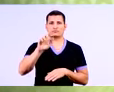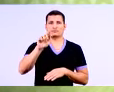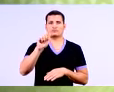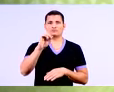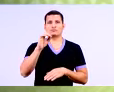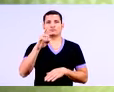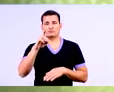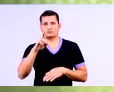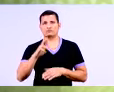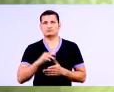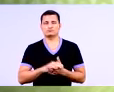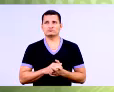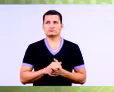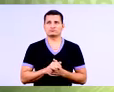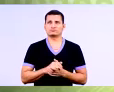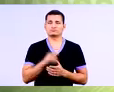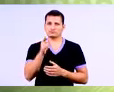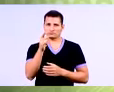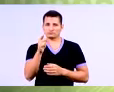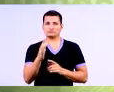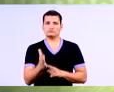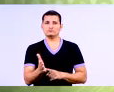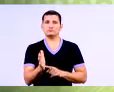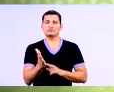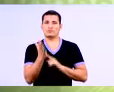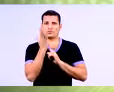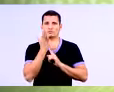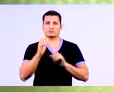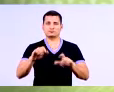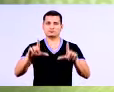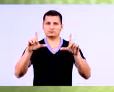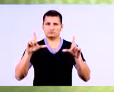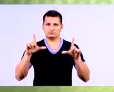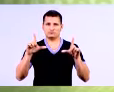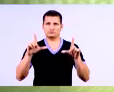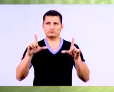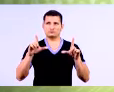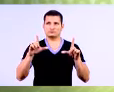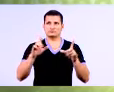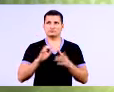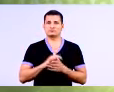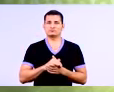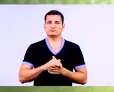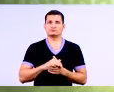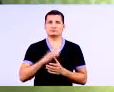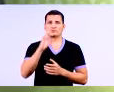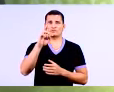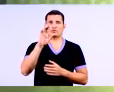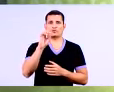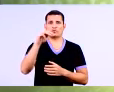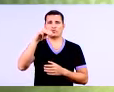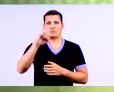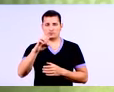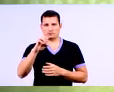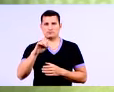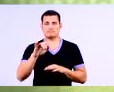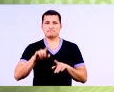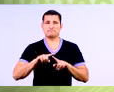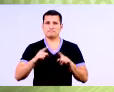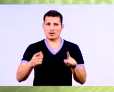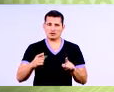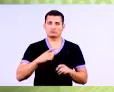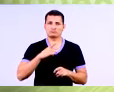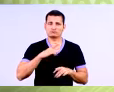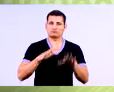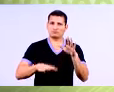mensagem. Esse daqui mostra a mensagem, esse aqui exibe o símbolo do Chrome, mas isso vai variar de acordo